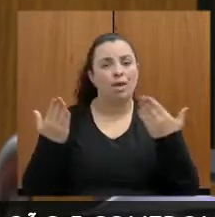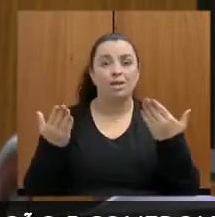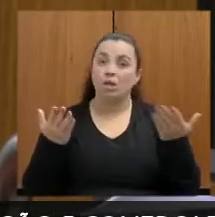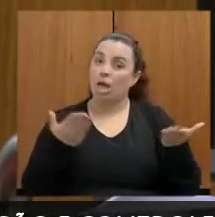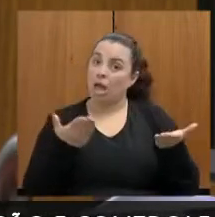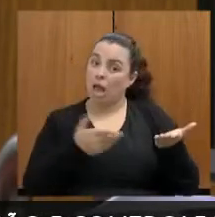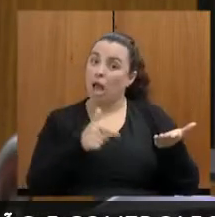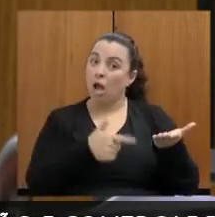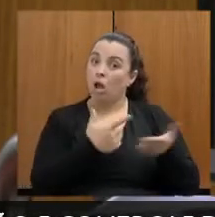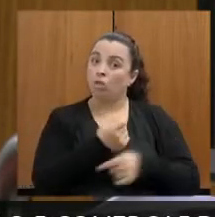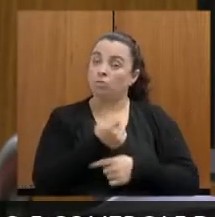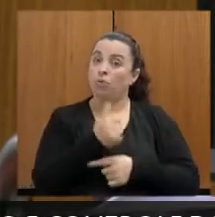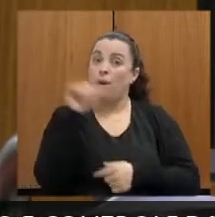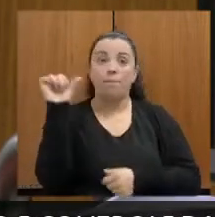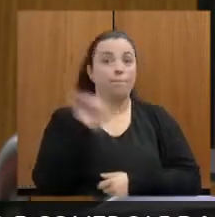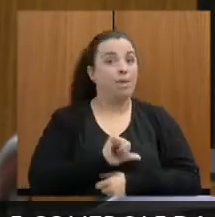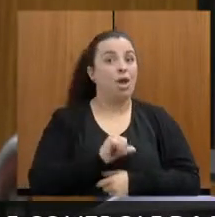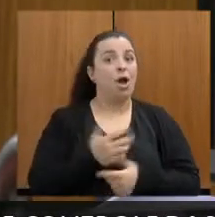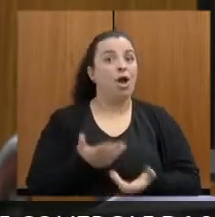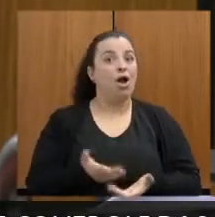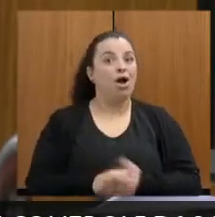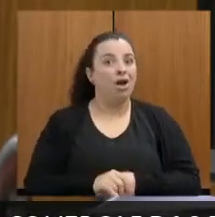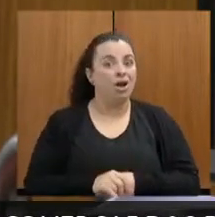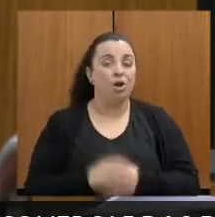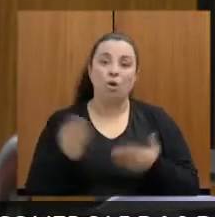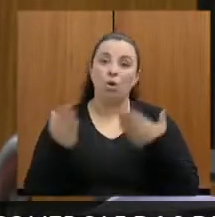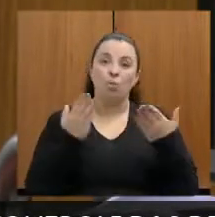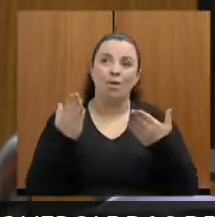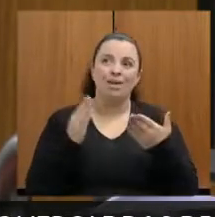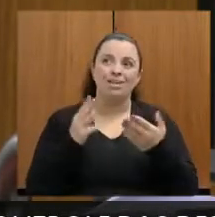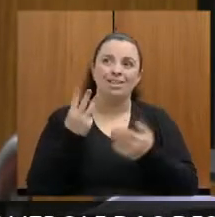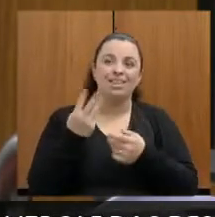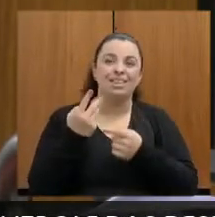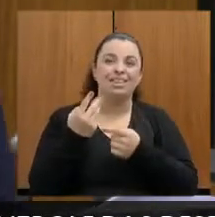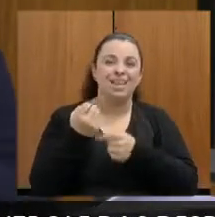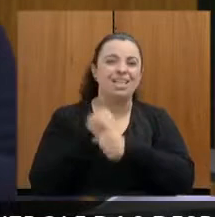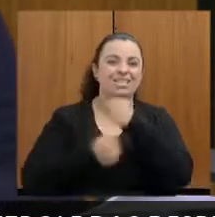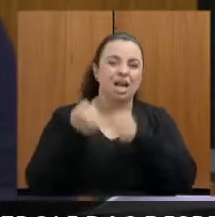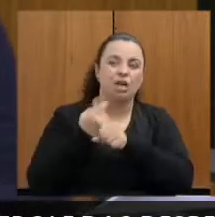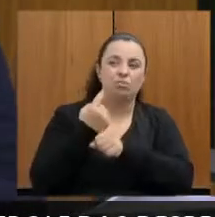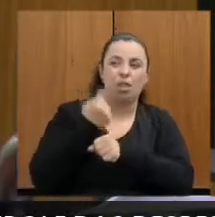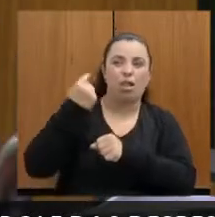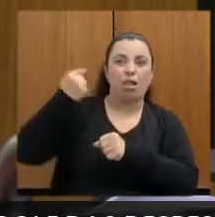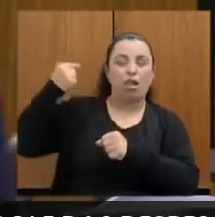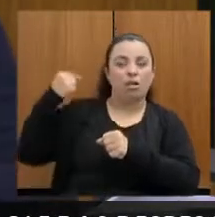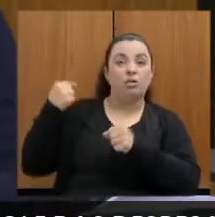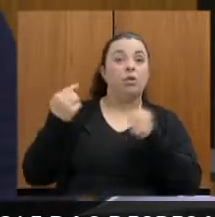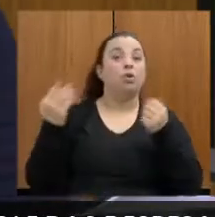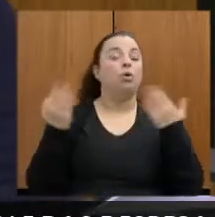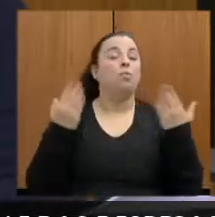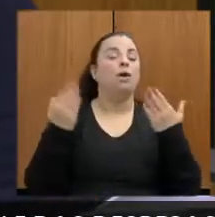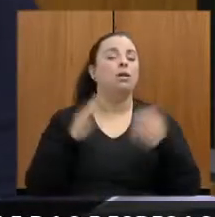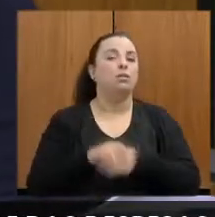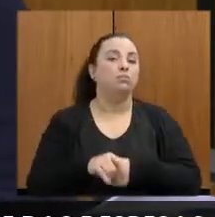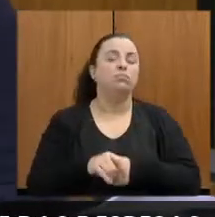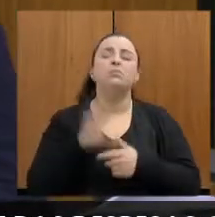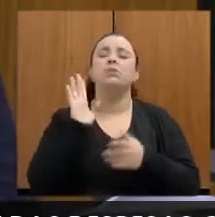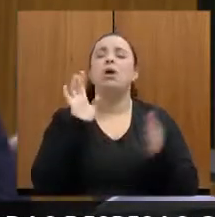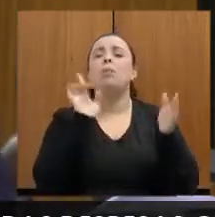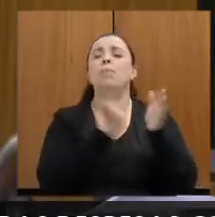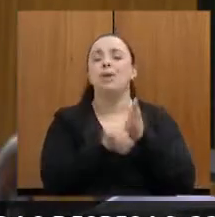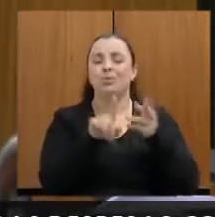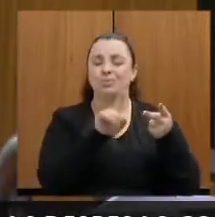pior execução comparando os próprios últimos três anos no mesmo quadrimestre então a minha última pergunta